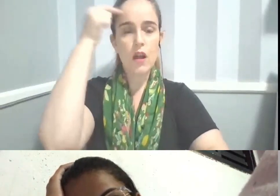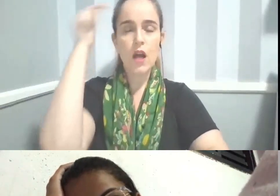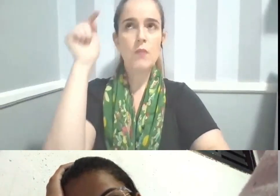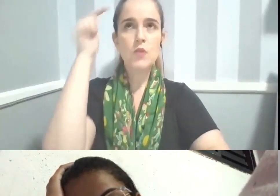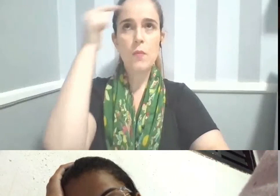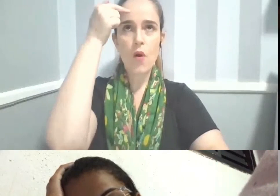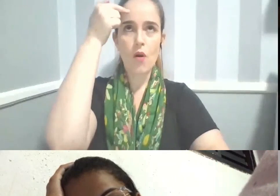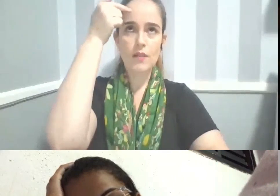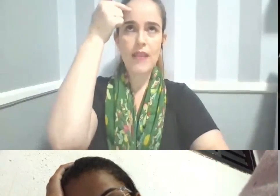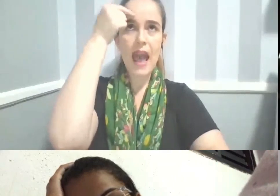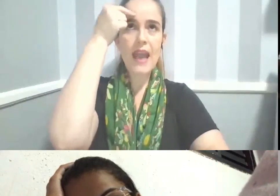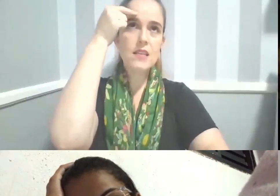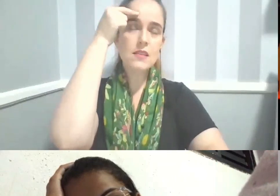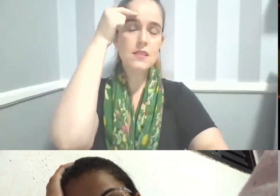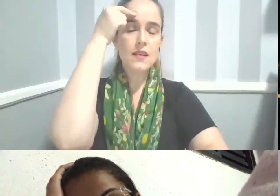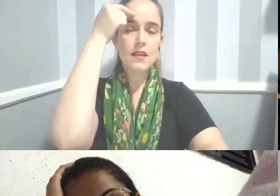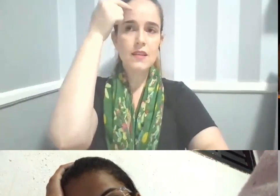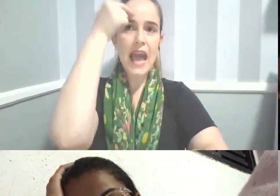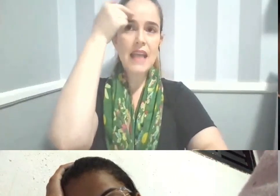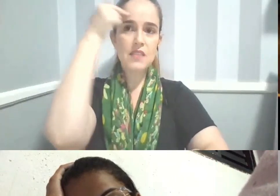horário. Vamos supor,